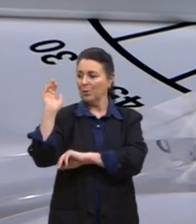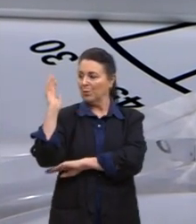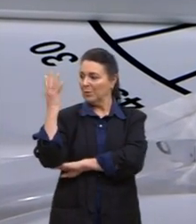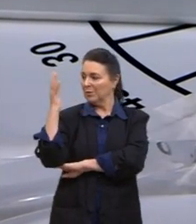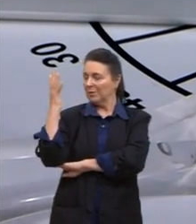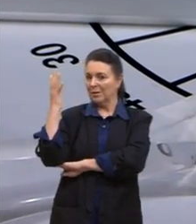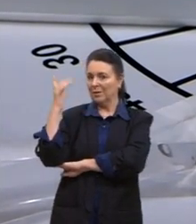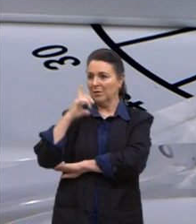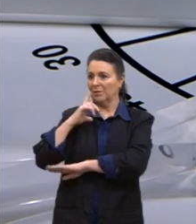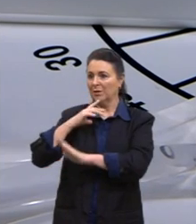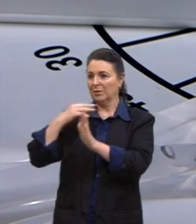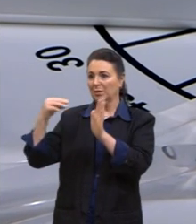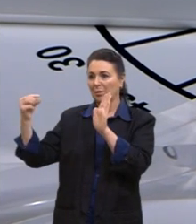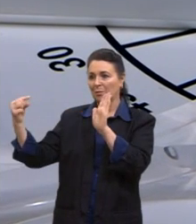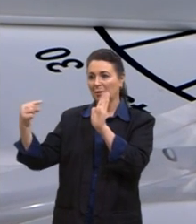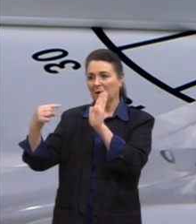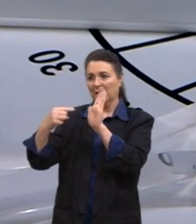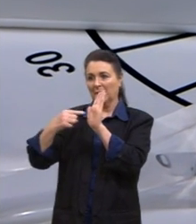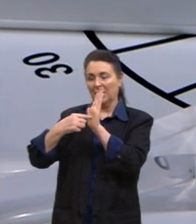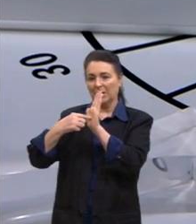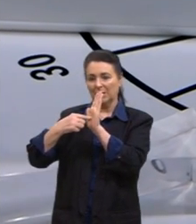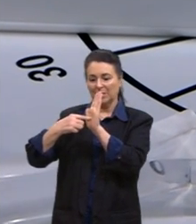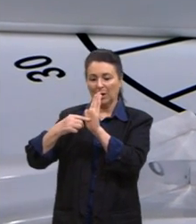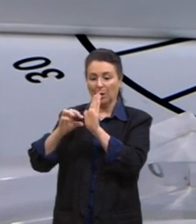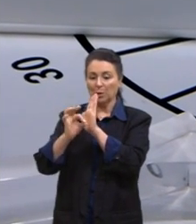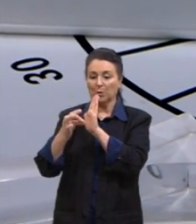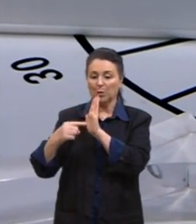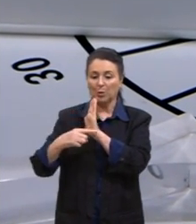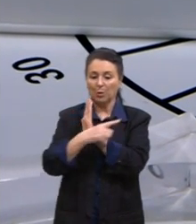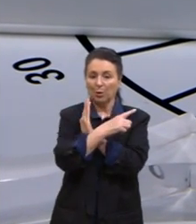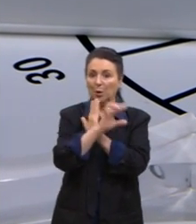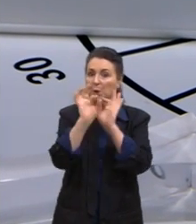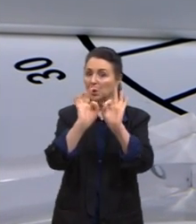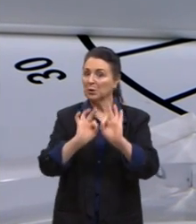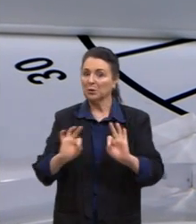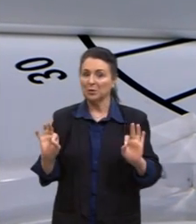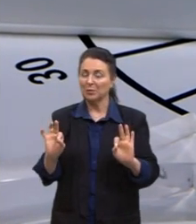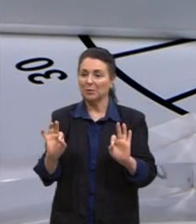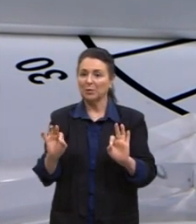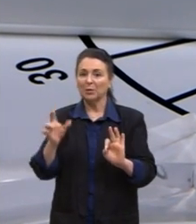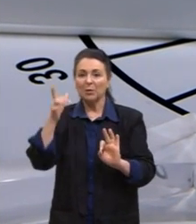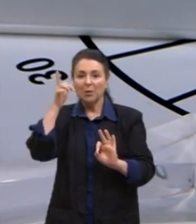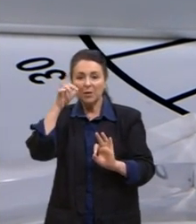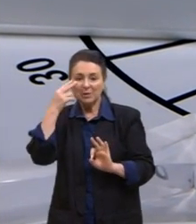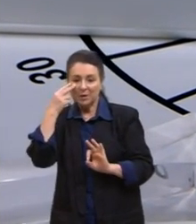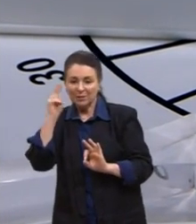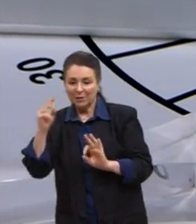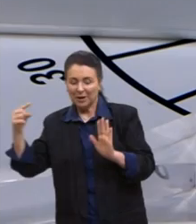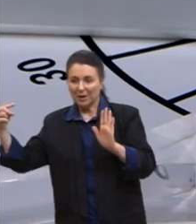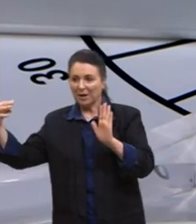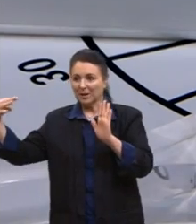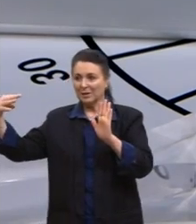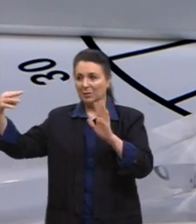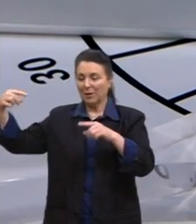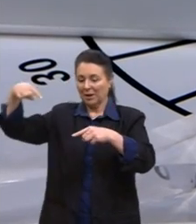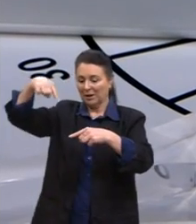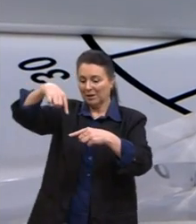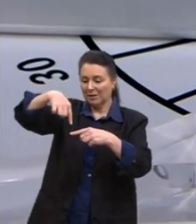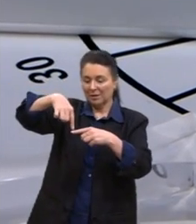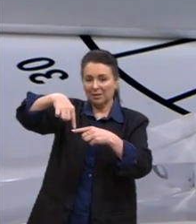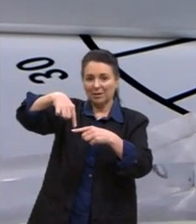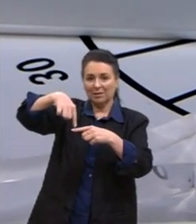vai ter uma reta normal o que que a reta normal ali a gente consegue ver no início as retas perpendiculares né